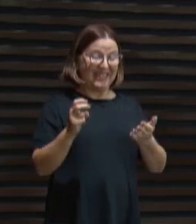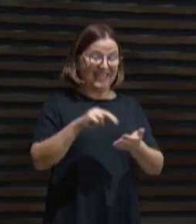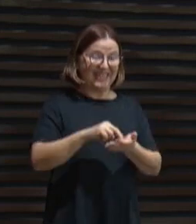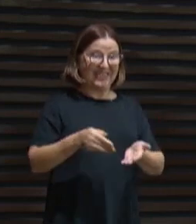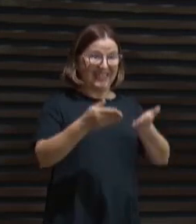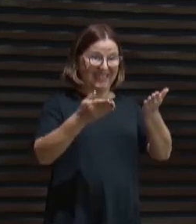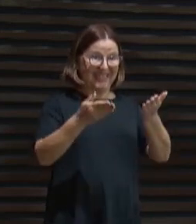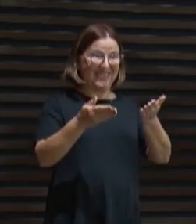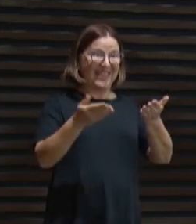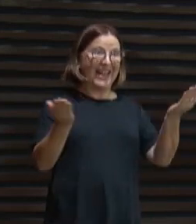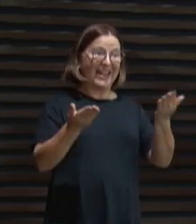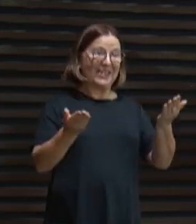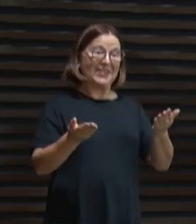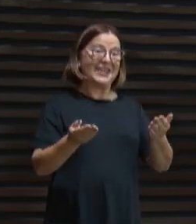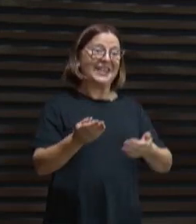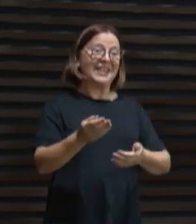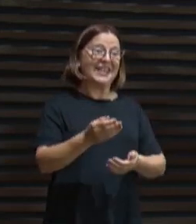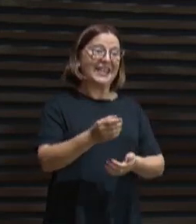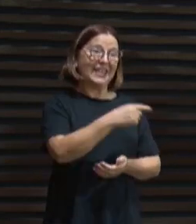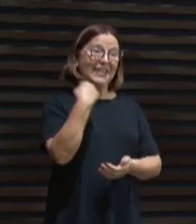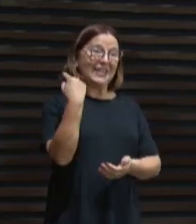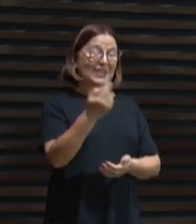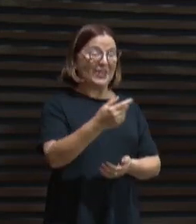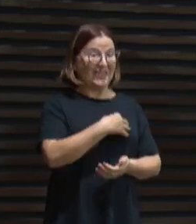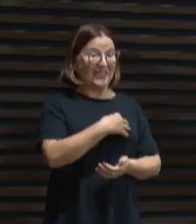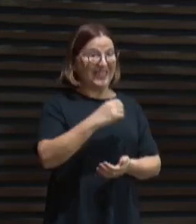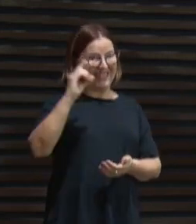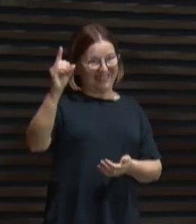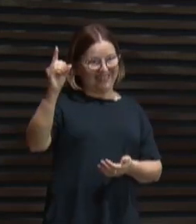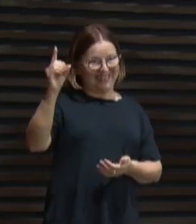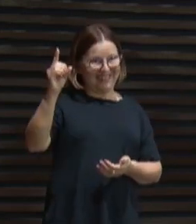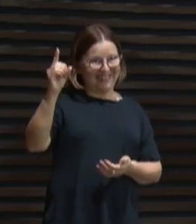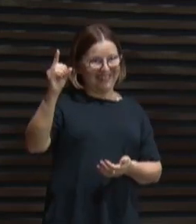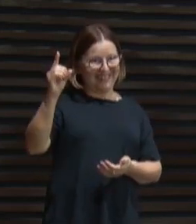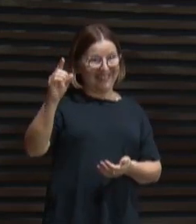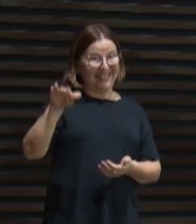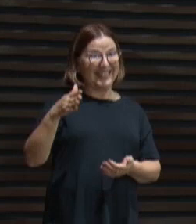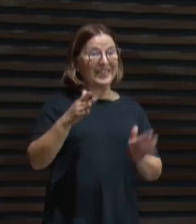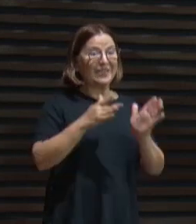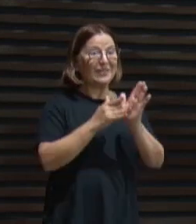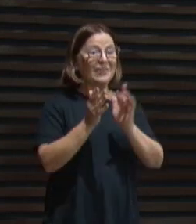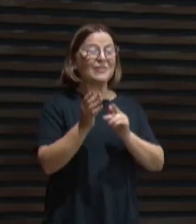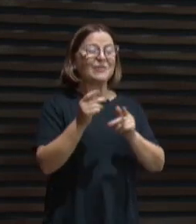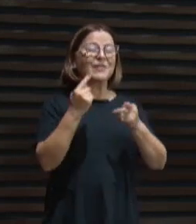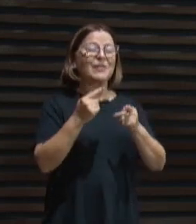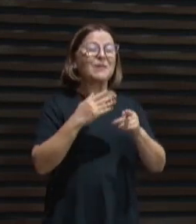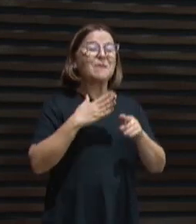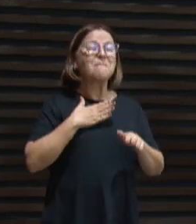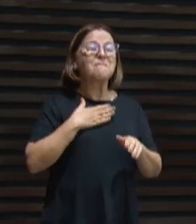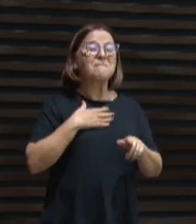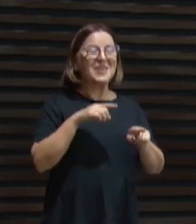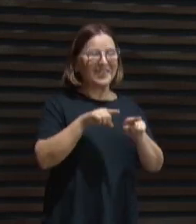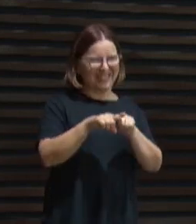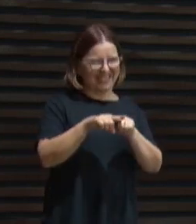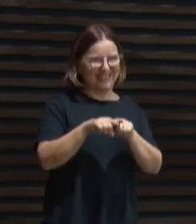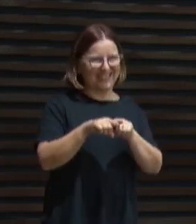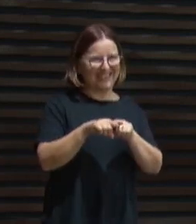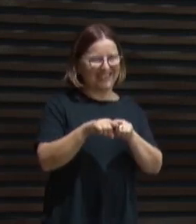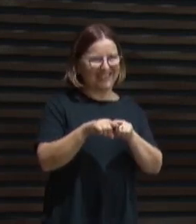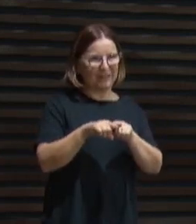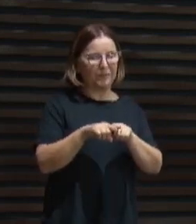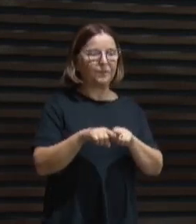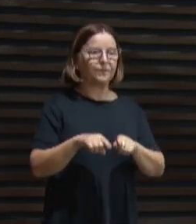Agora somos filhos de Deus. E agora Ele pode nos chamar meus irmãos. Mas